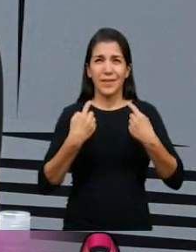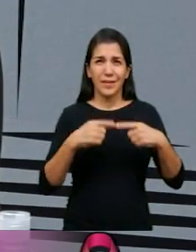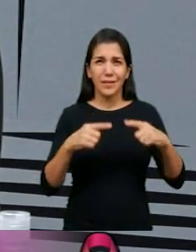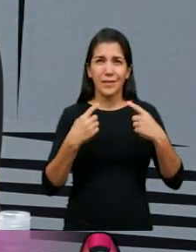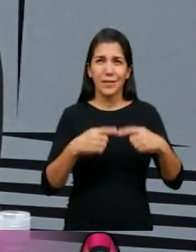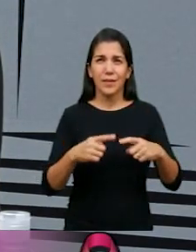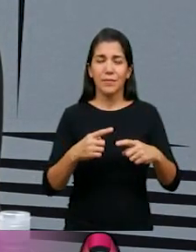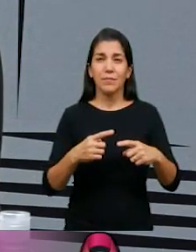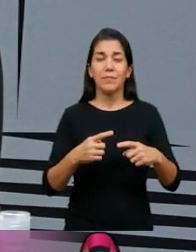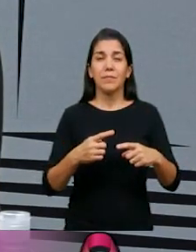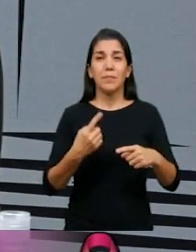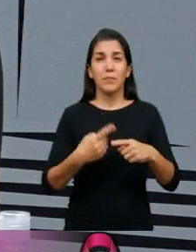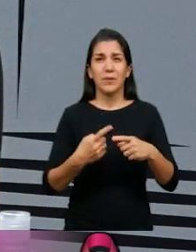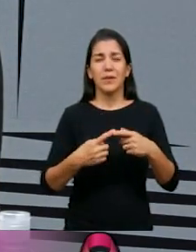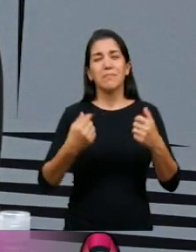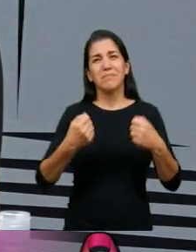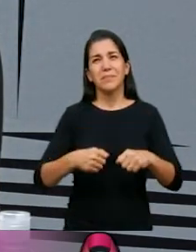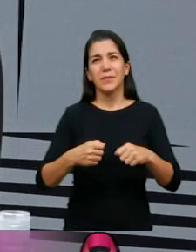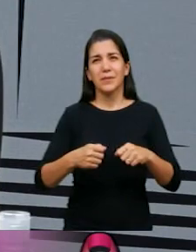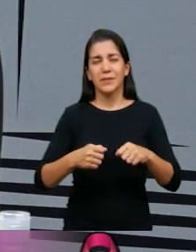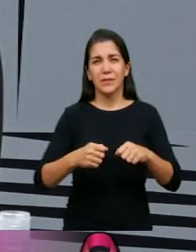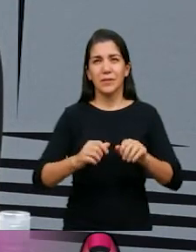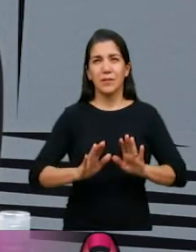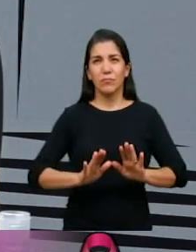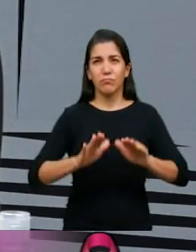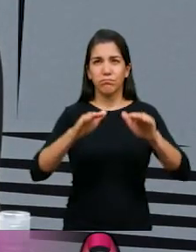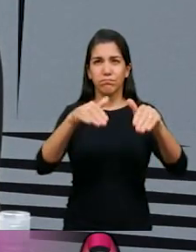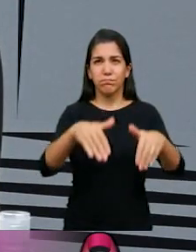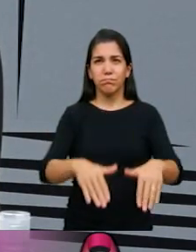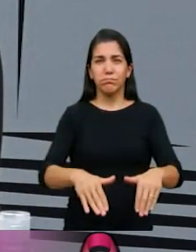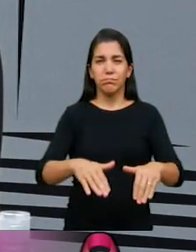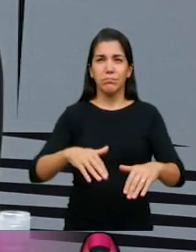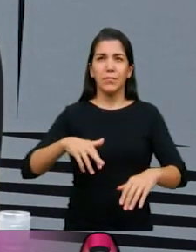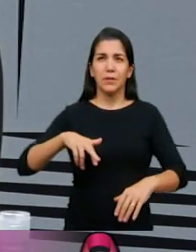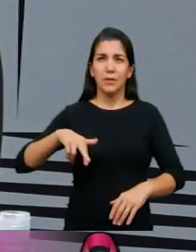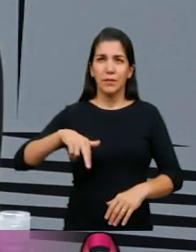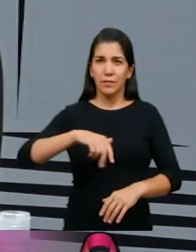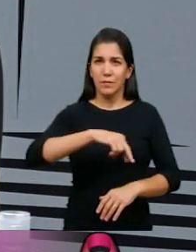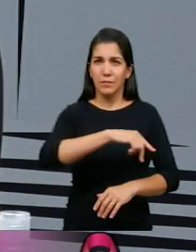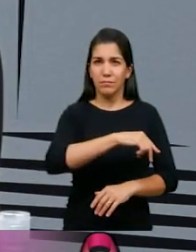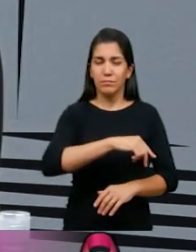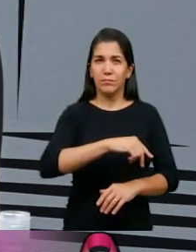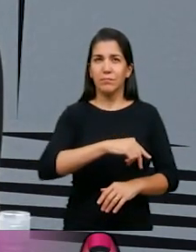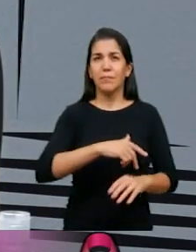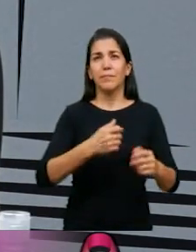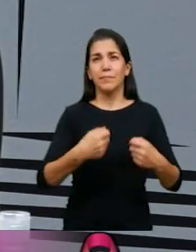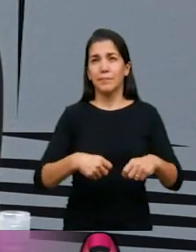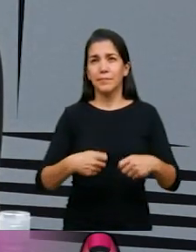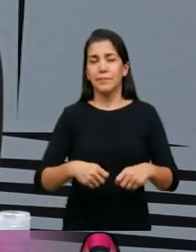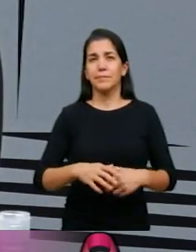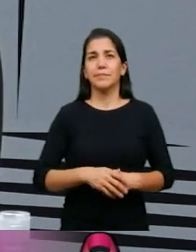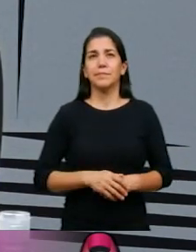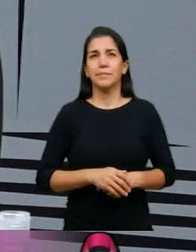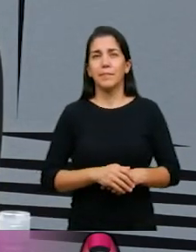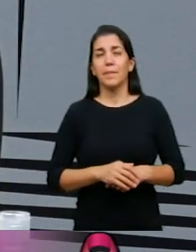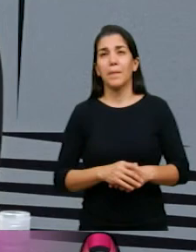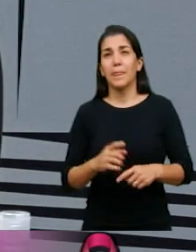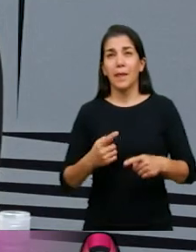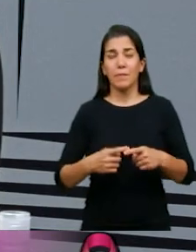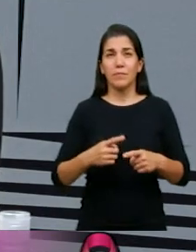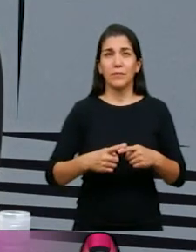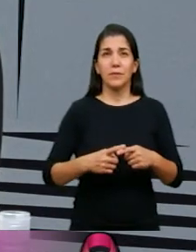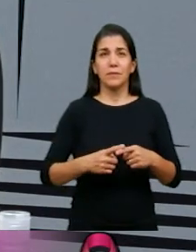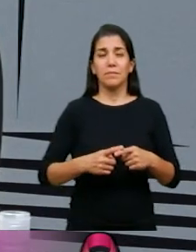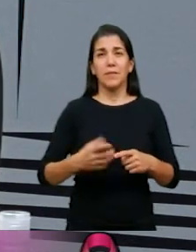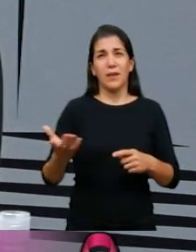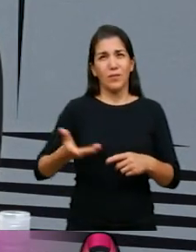necessidade de implantação de redutores de velocidade a lombofaixas em determinados locais para tentar diminuir as